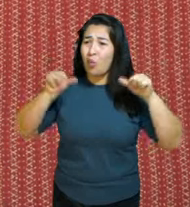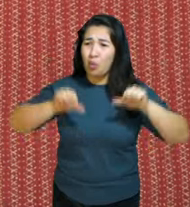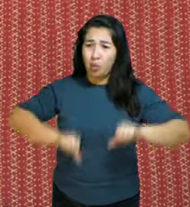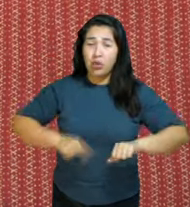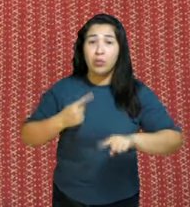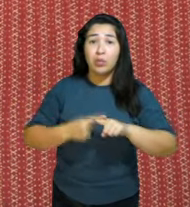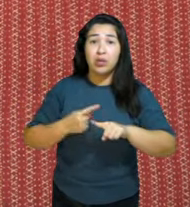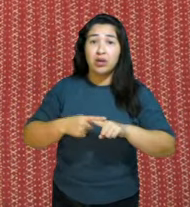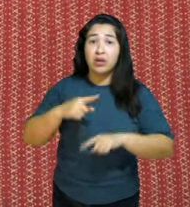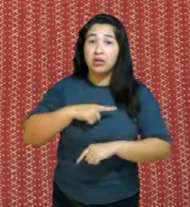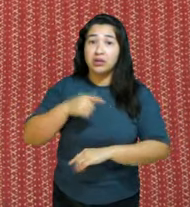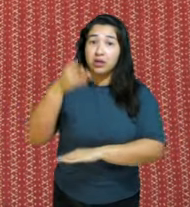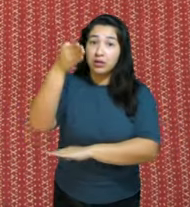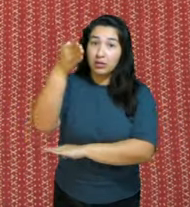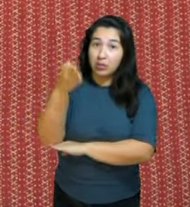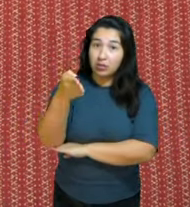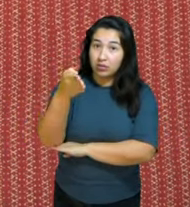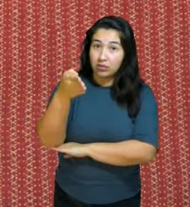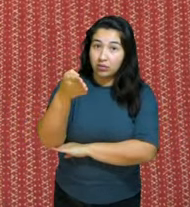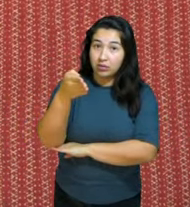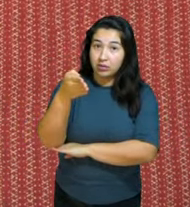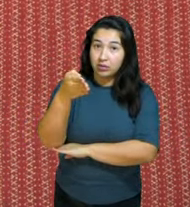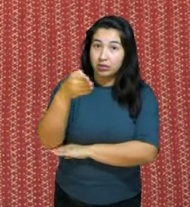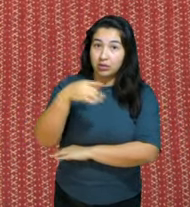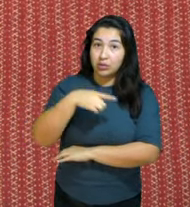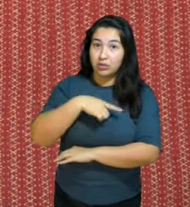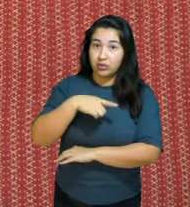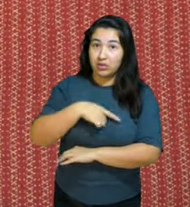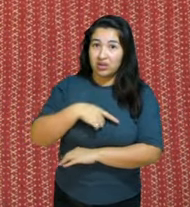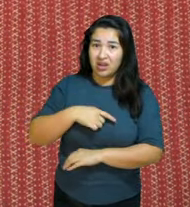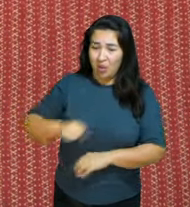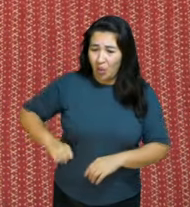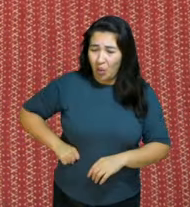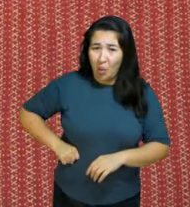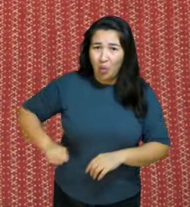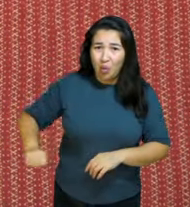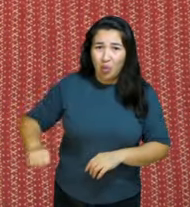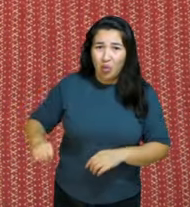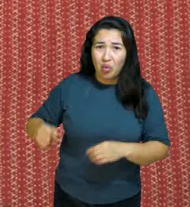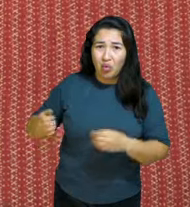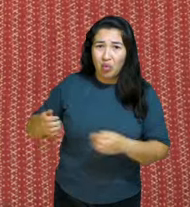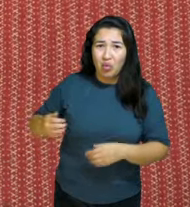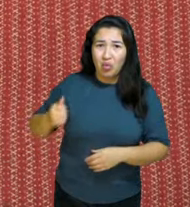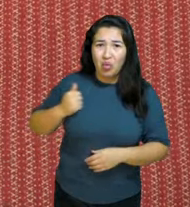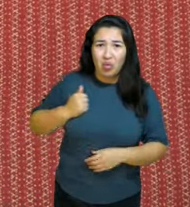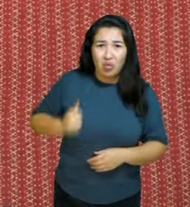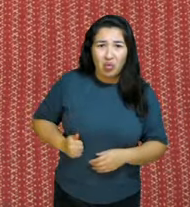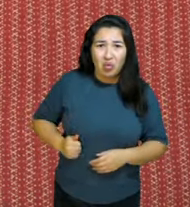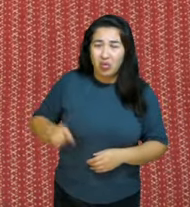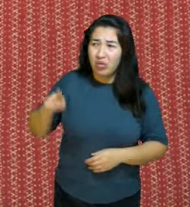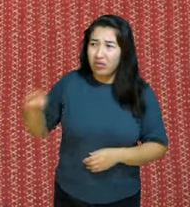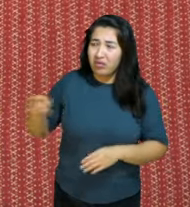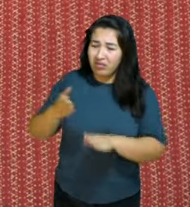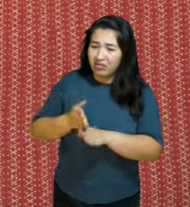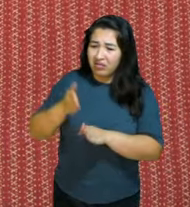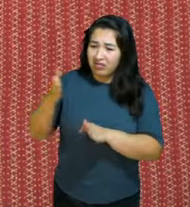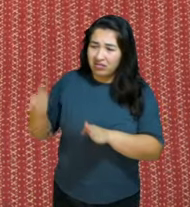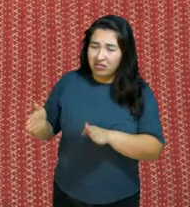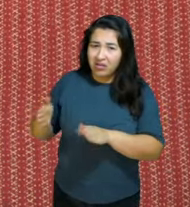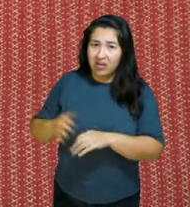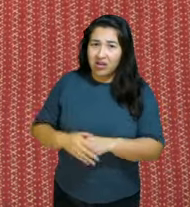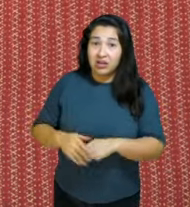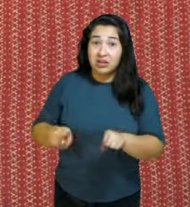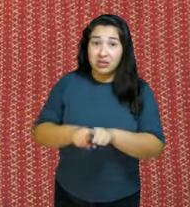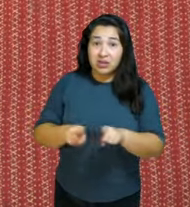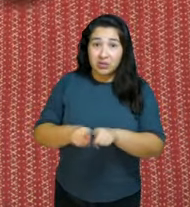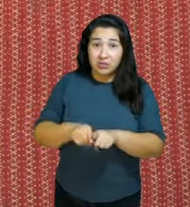hotel que tinha fezes na parede, pegamos hotel que a vizinha do lado, do quarto ao lado,